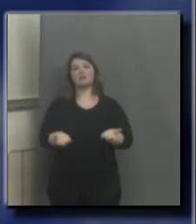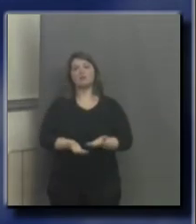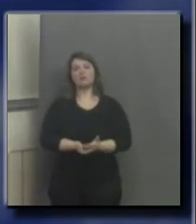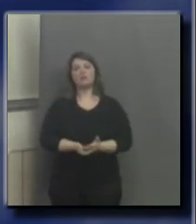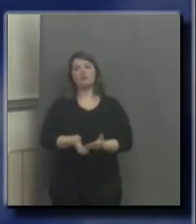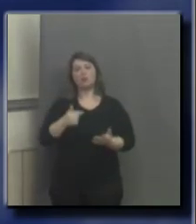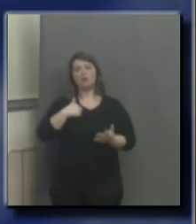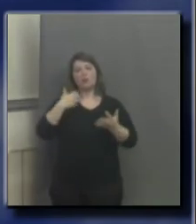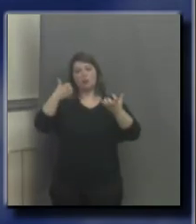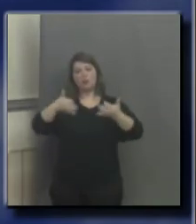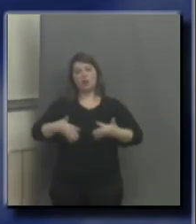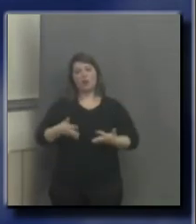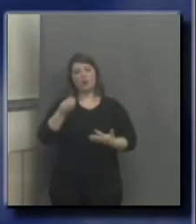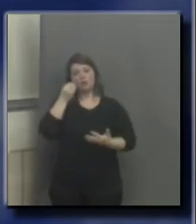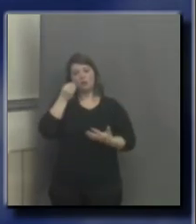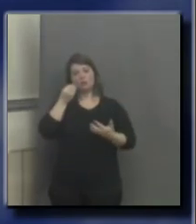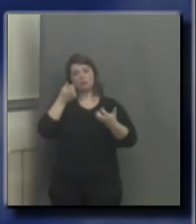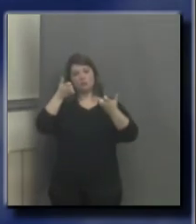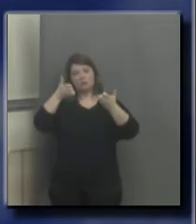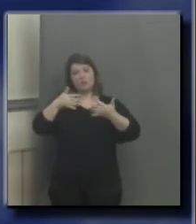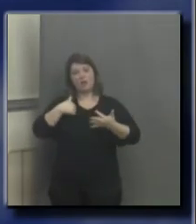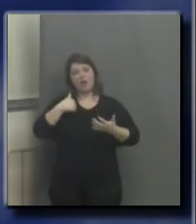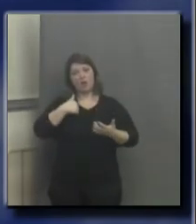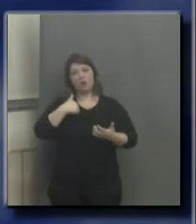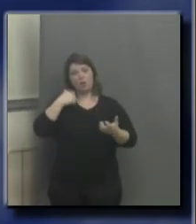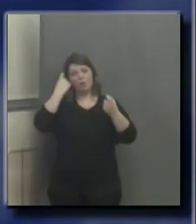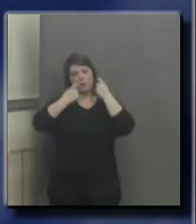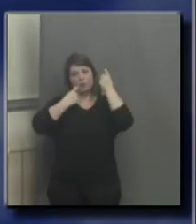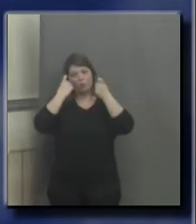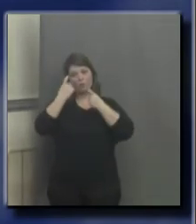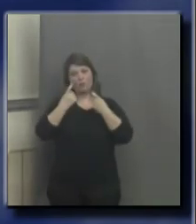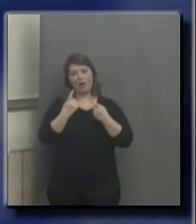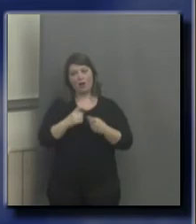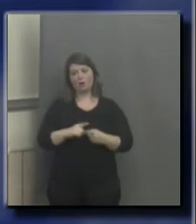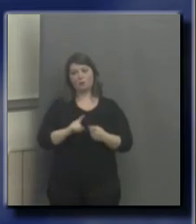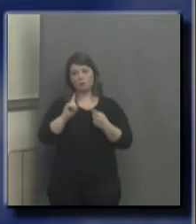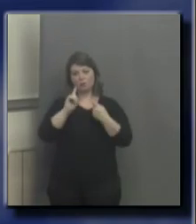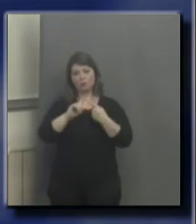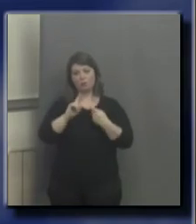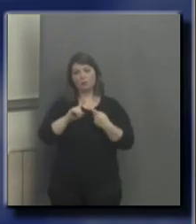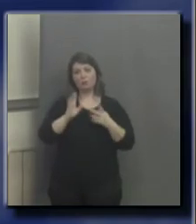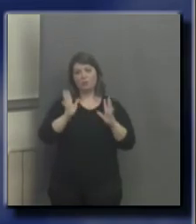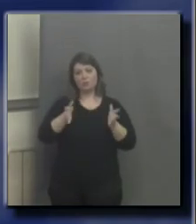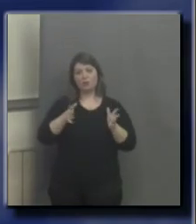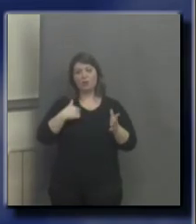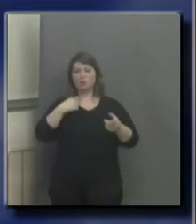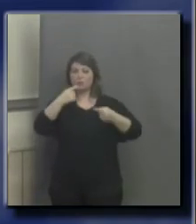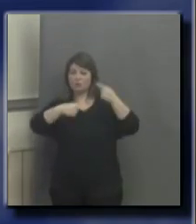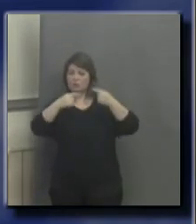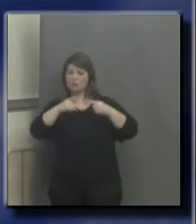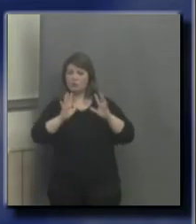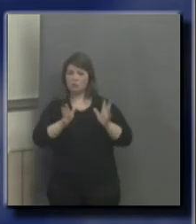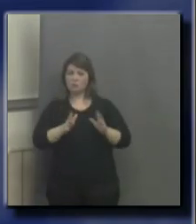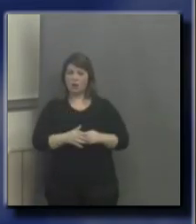Eu quero manifestar aqui uma preocupação minha em relação à discussão que a gente vai fazer a seguir.